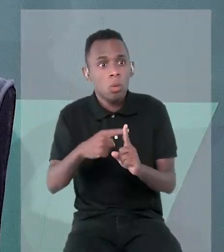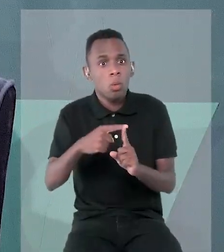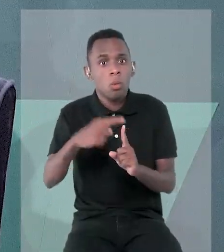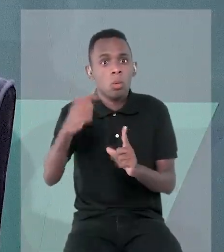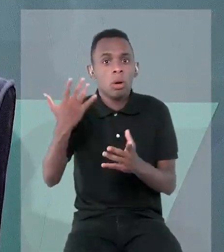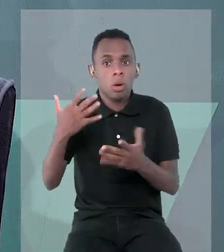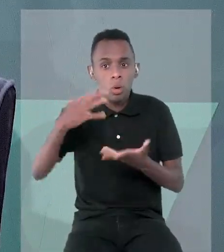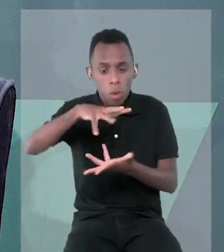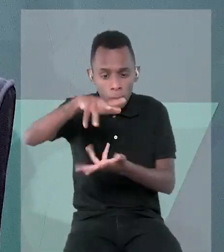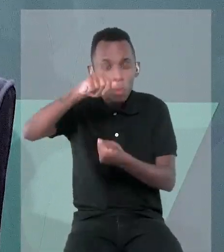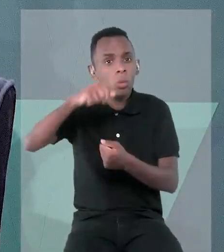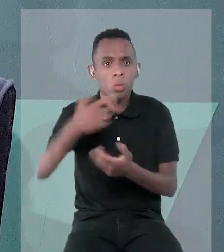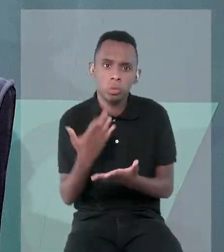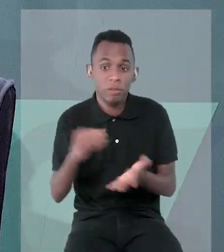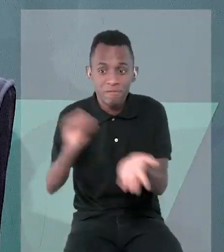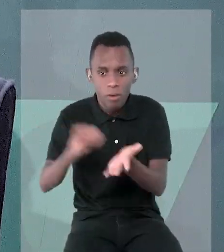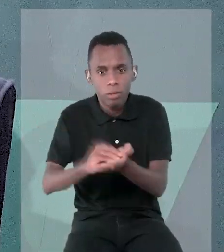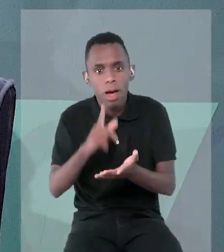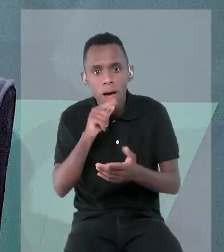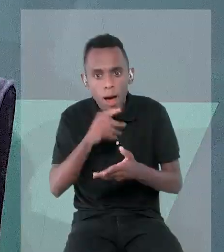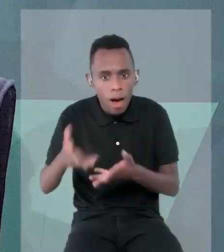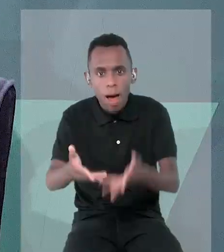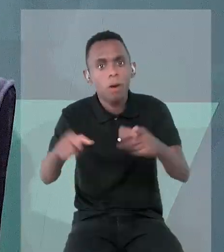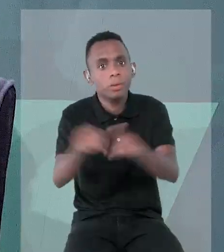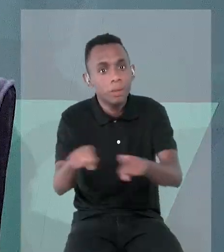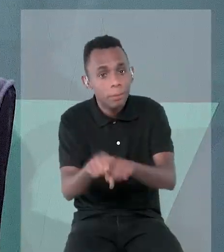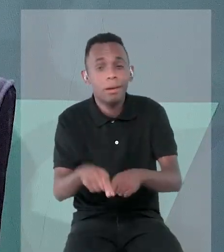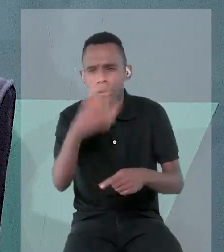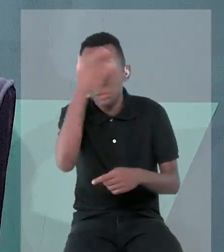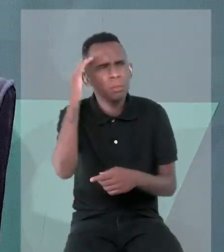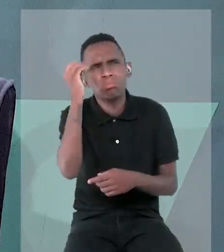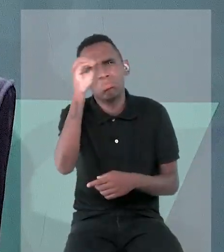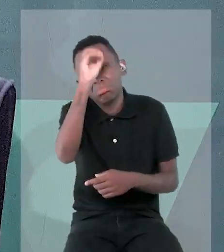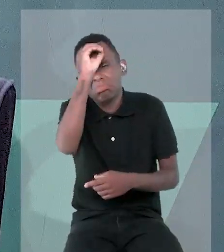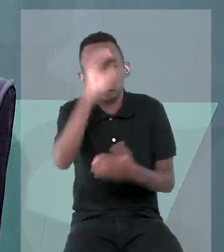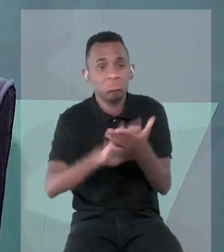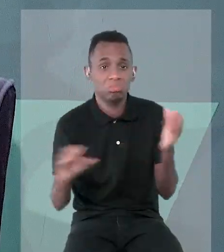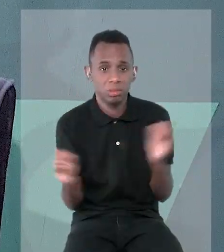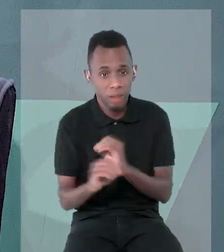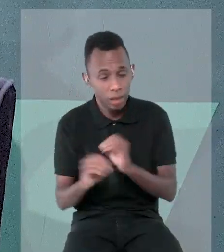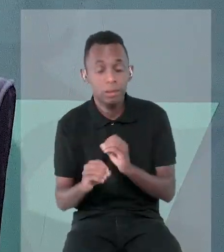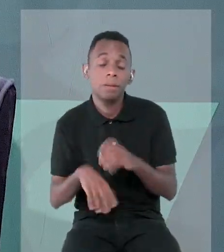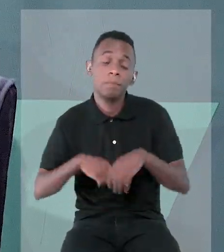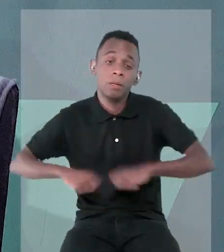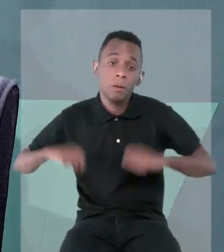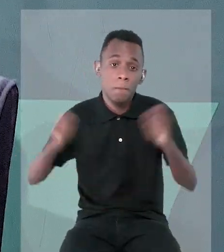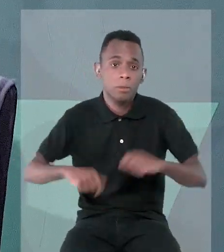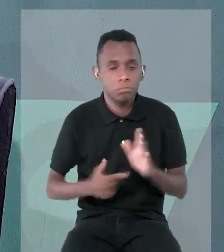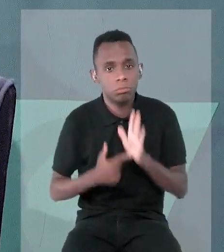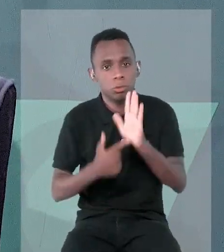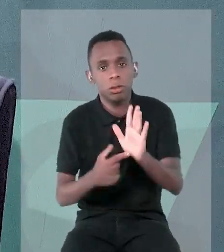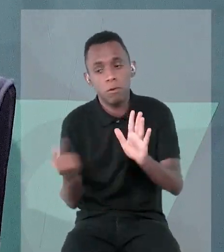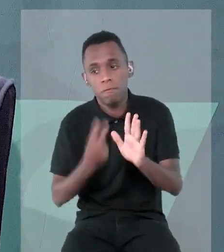colocava, escassez hídrica, ninguém imaginava que isso podia acontecer um dia, então as pessoas não entendiam. Então, para poder transmitir os